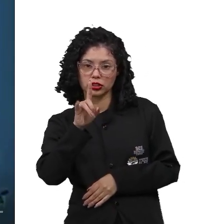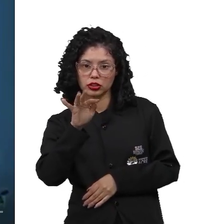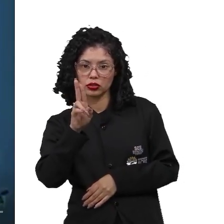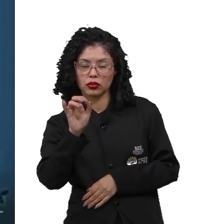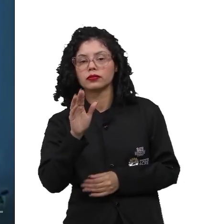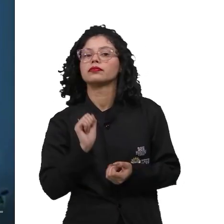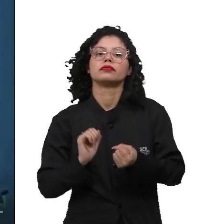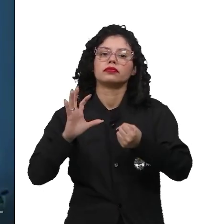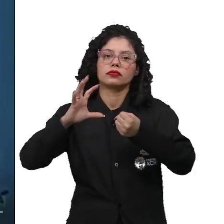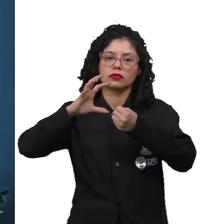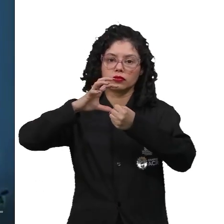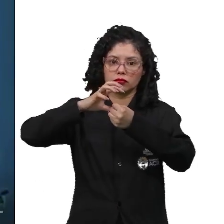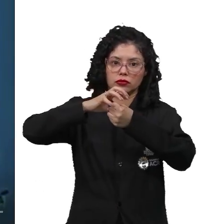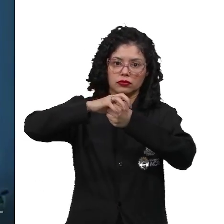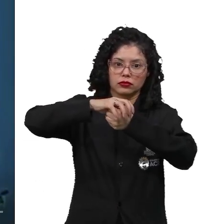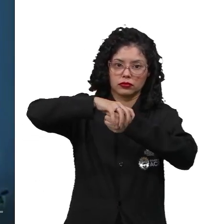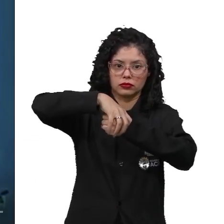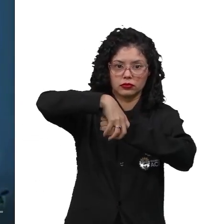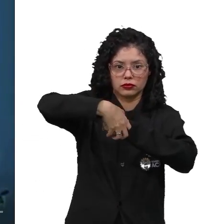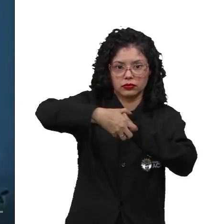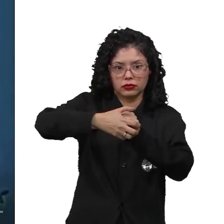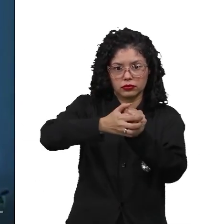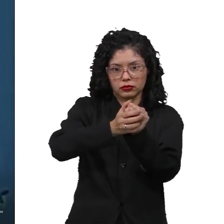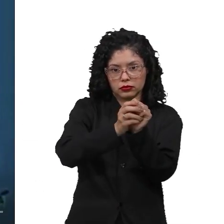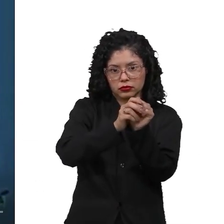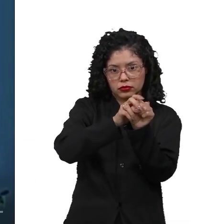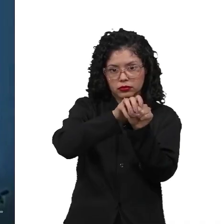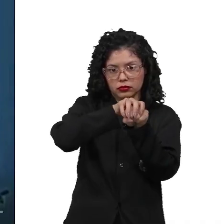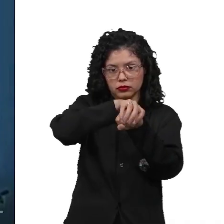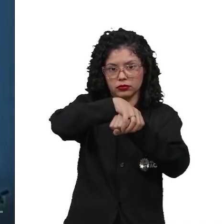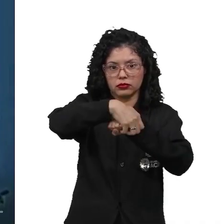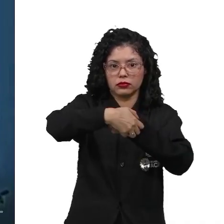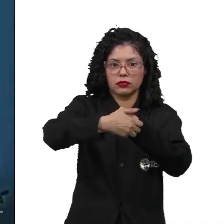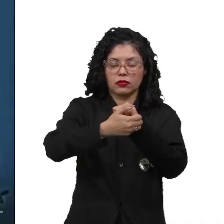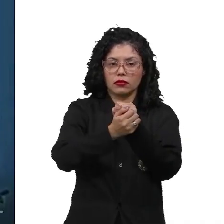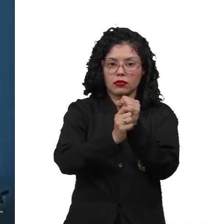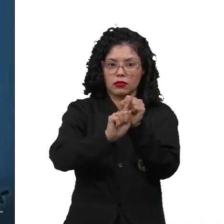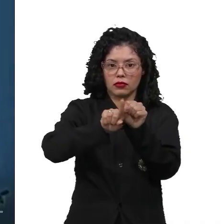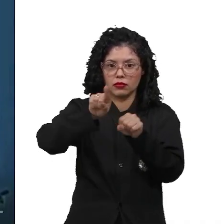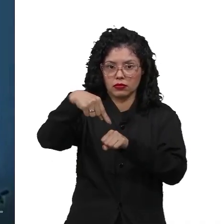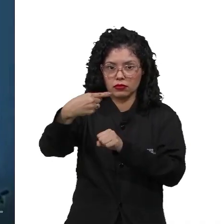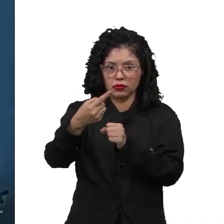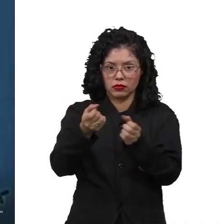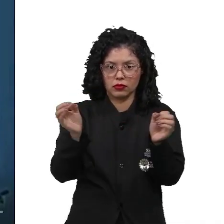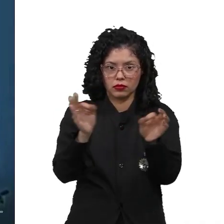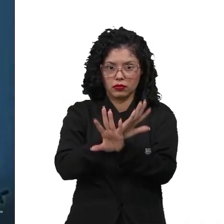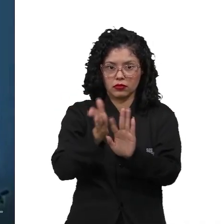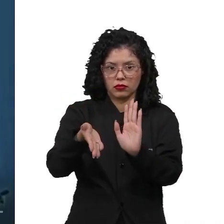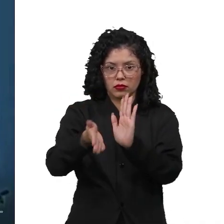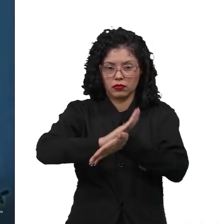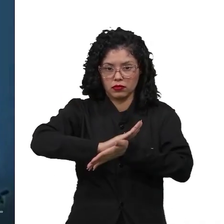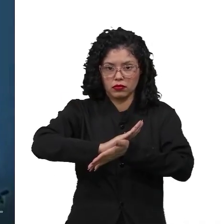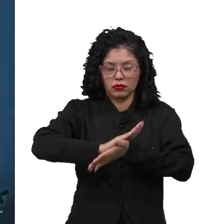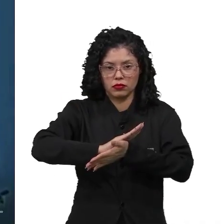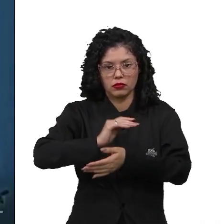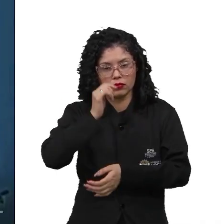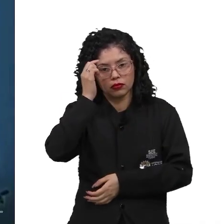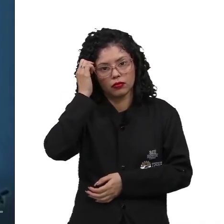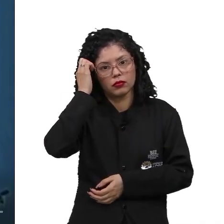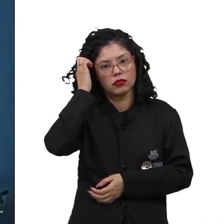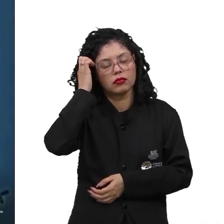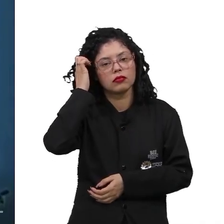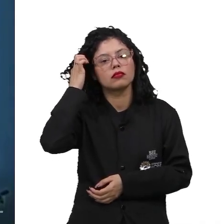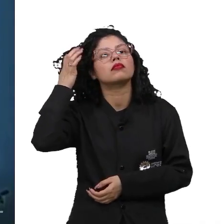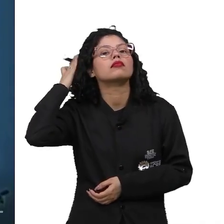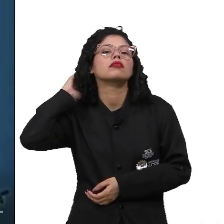está englobando, né, todas essas bactérias aí e depois ele vai destruí-las. Olha só, que